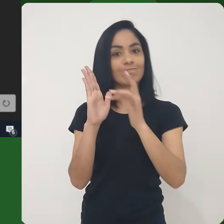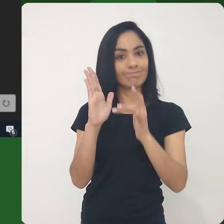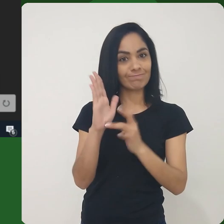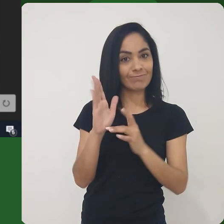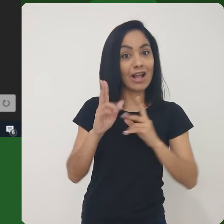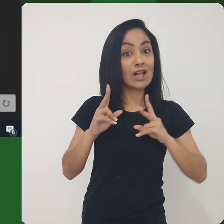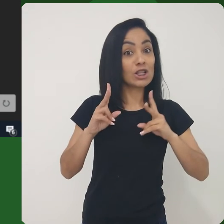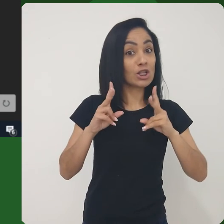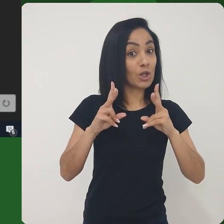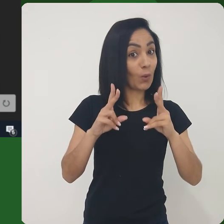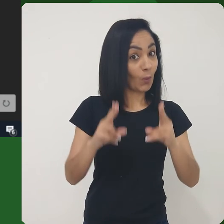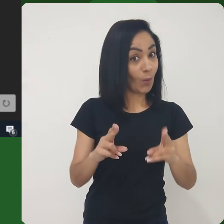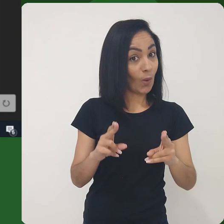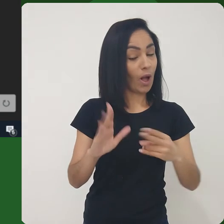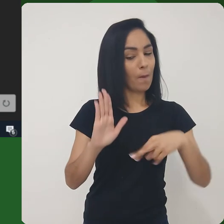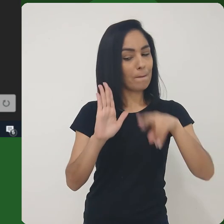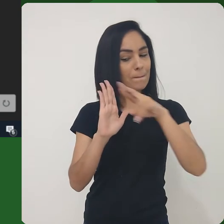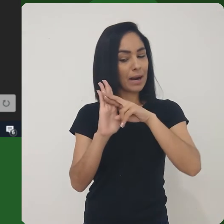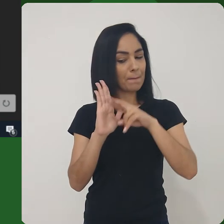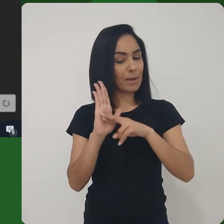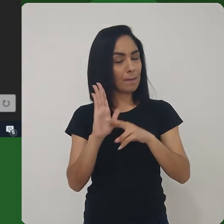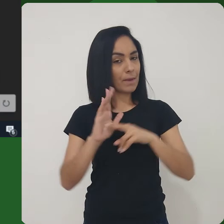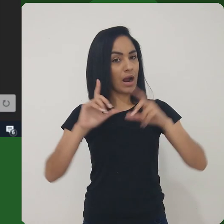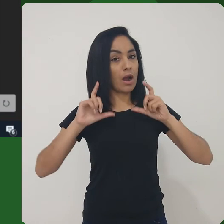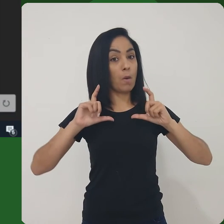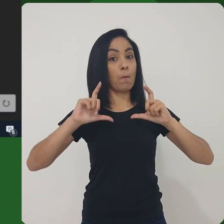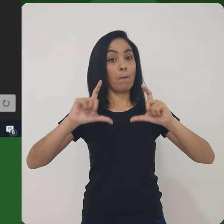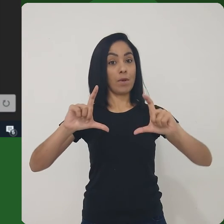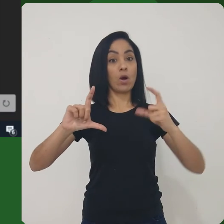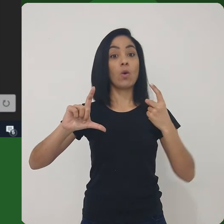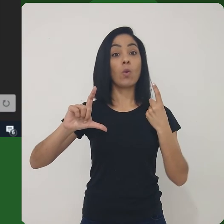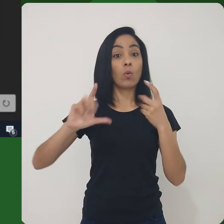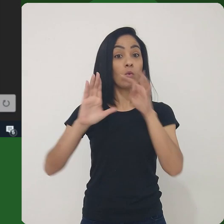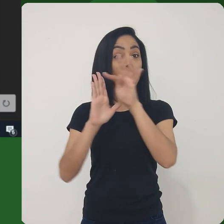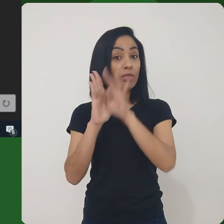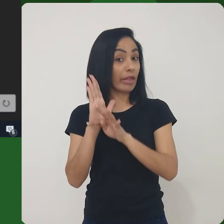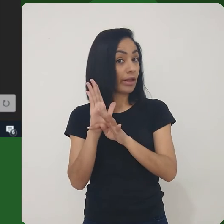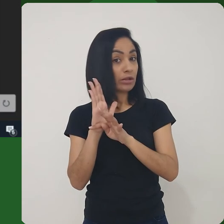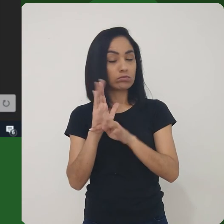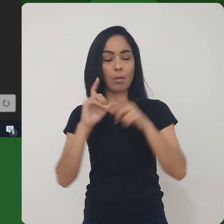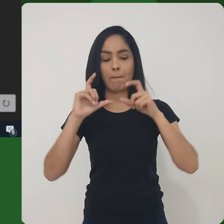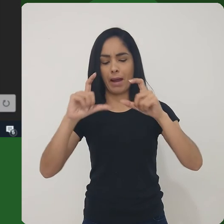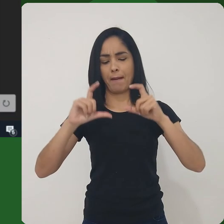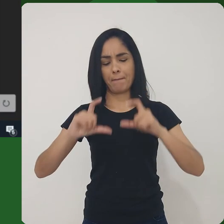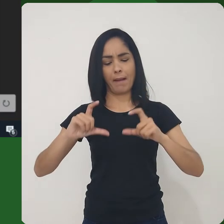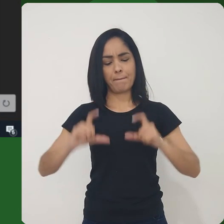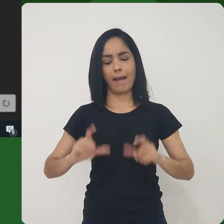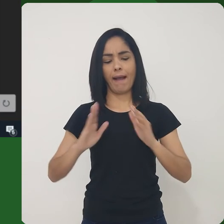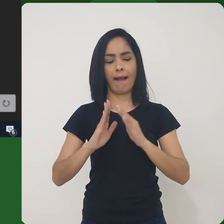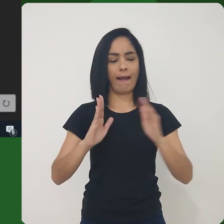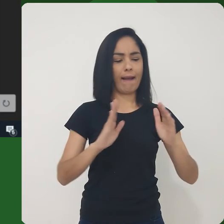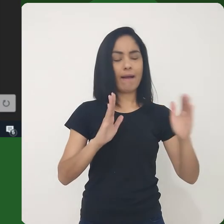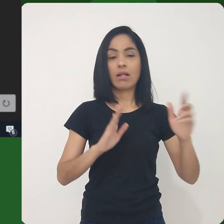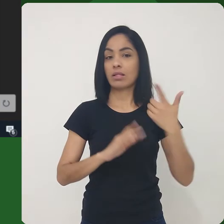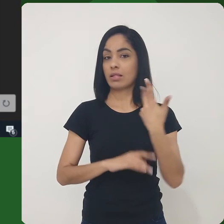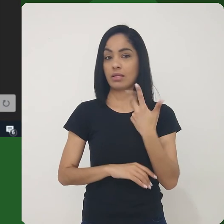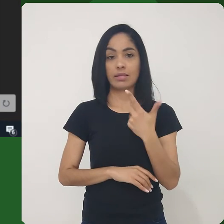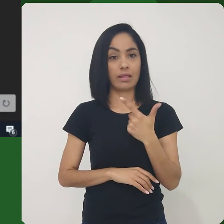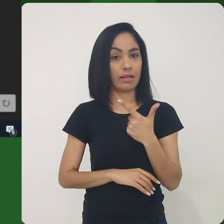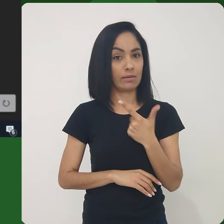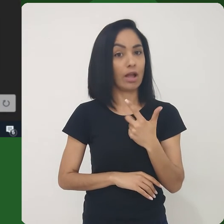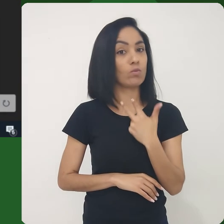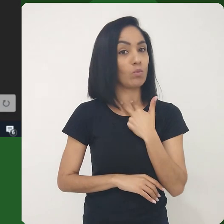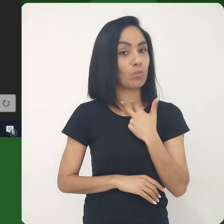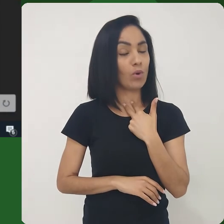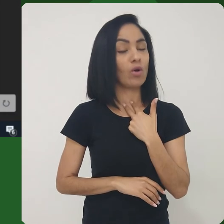Dentro daquela formatação, dentro, né, de um único bloco de texto, sem paragrafação, sem espaços